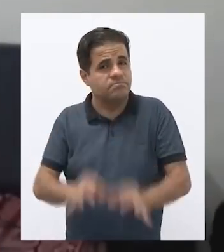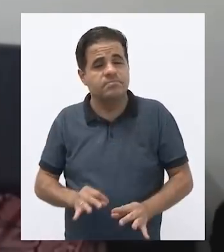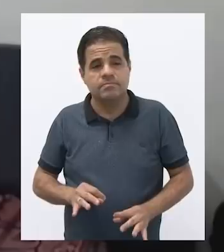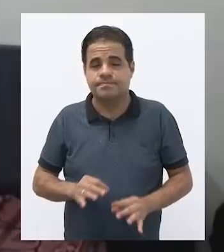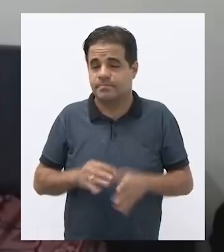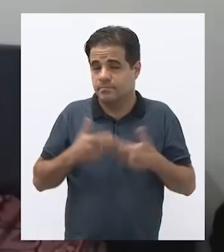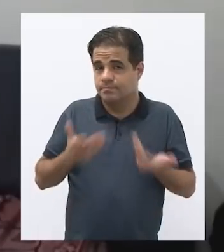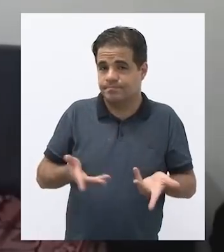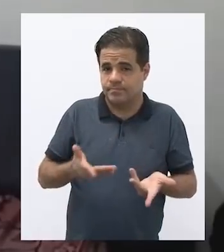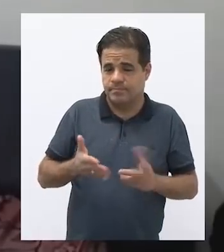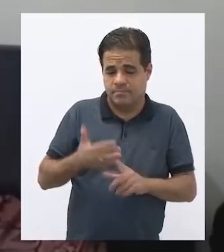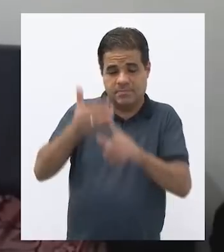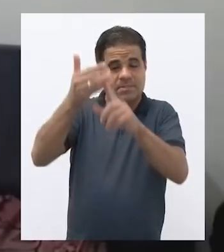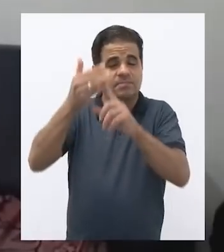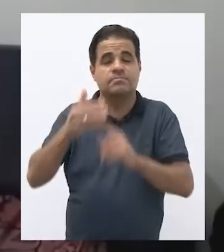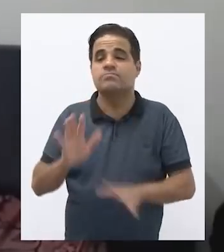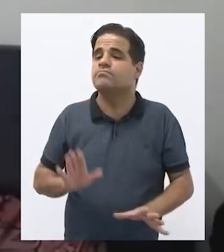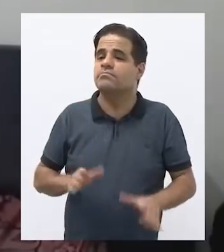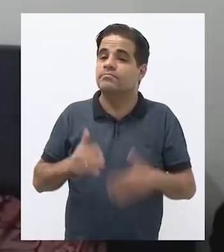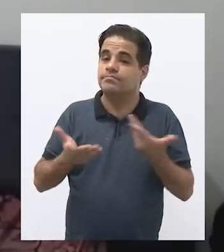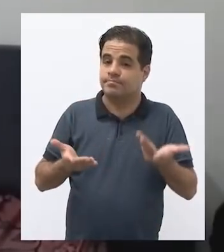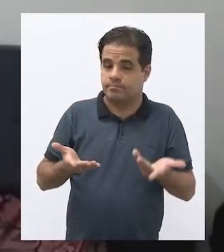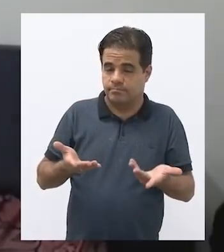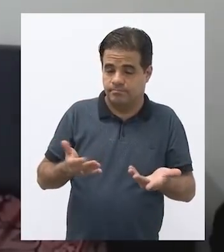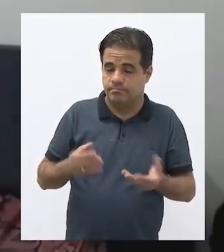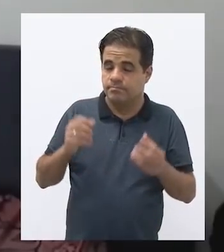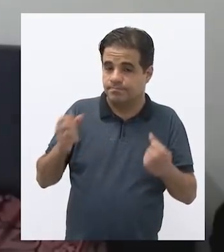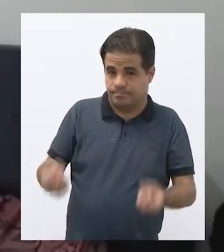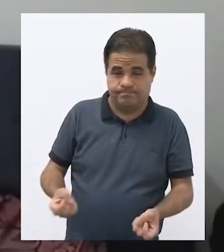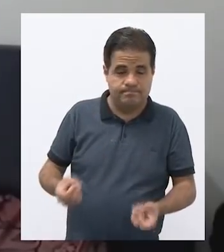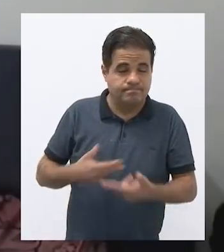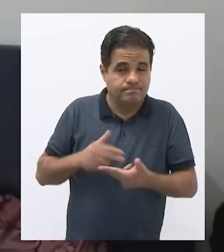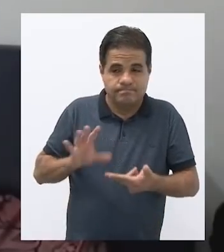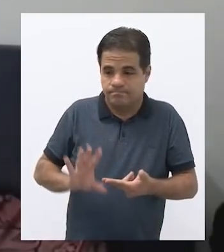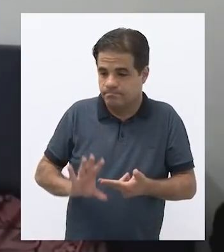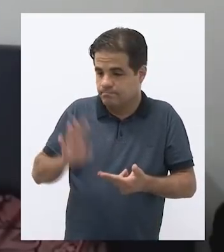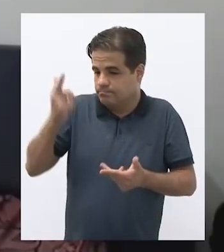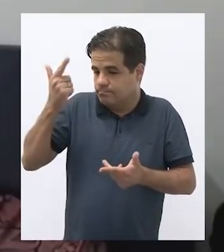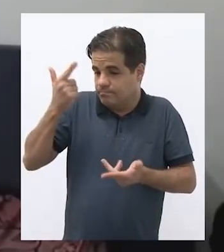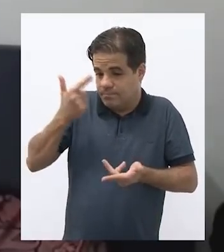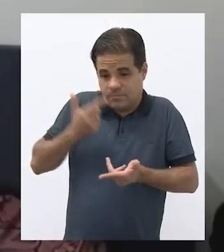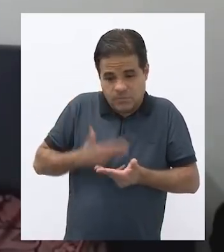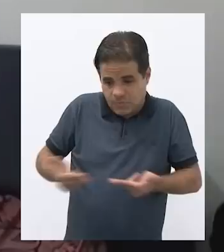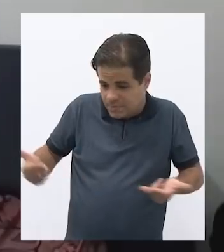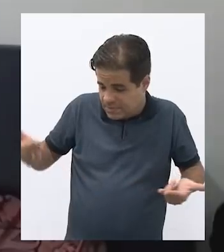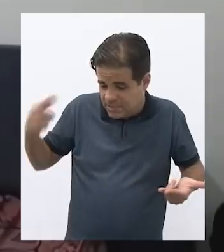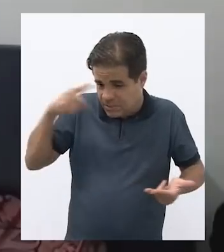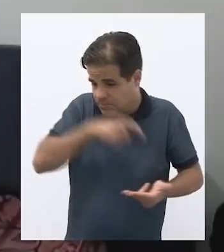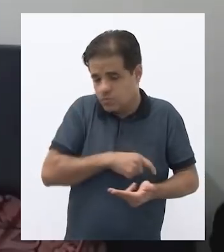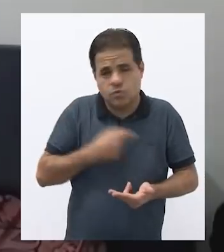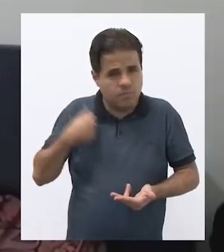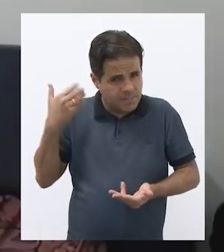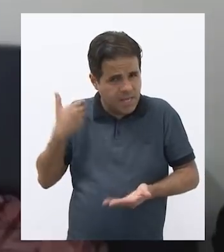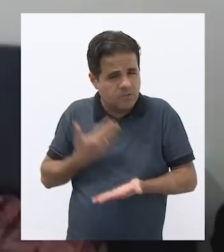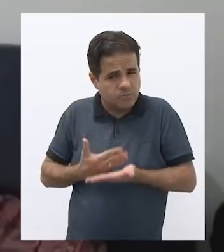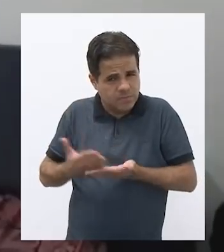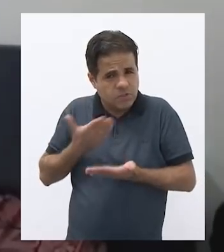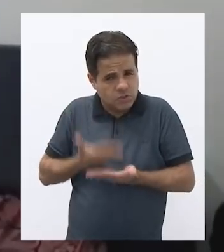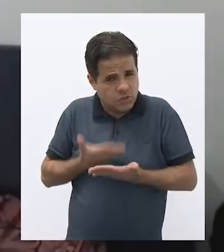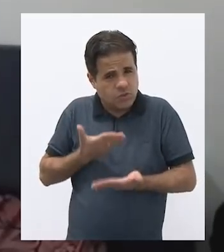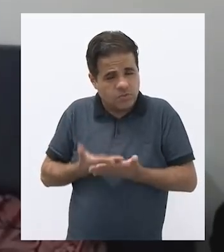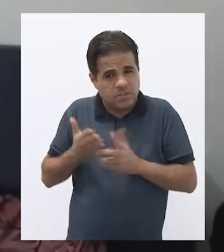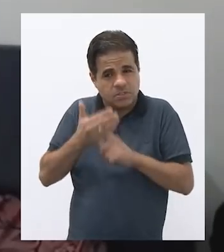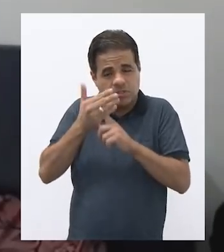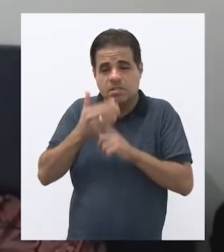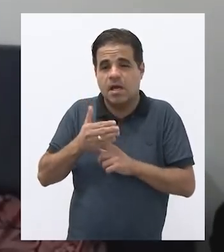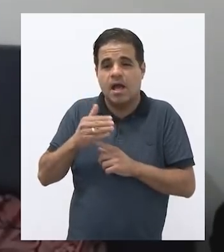né? A tecnologia, às vezes, ela nos prega peça, né? Quando eu comecei a estudar tecnologia, o Carlos, falaram